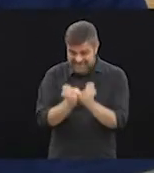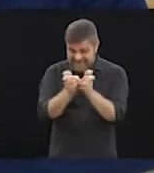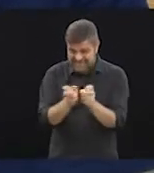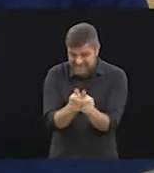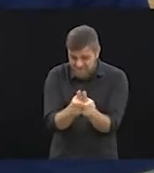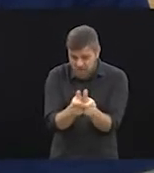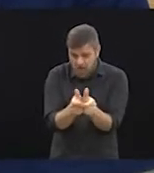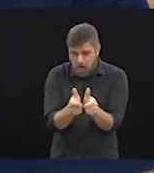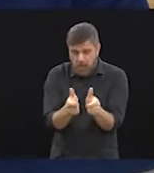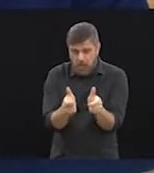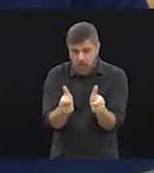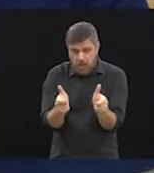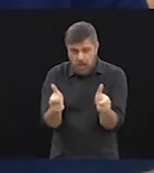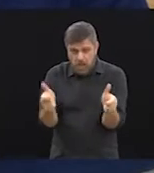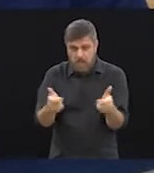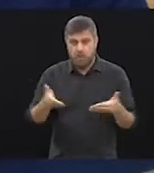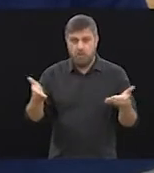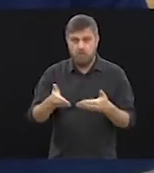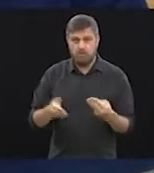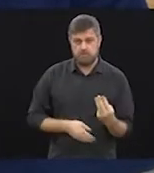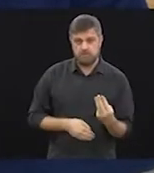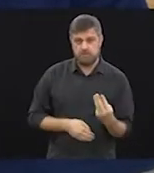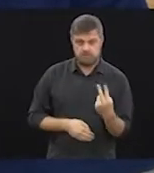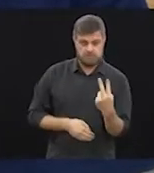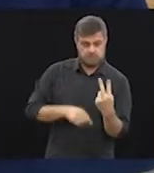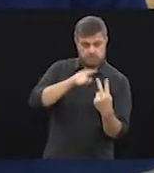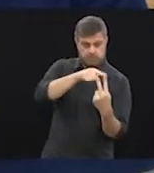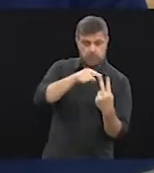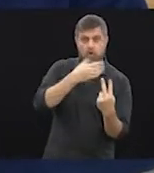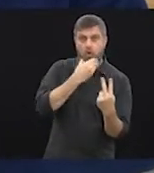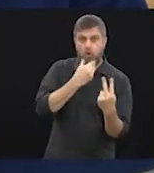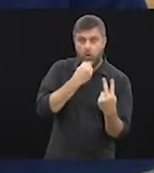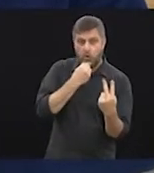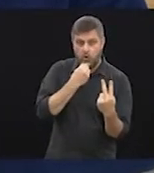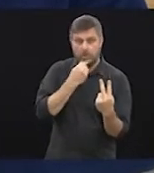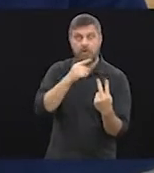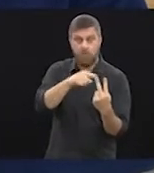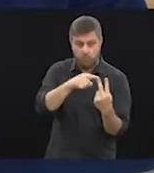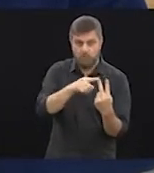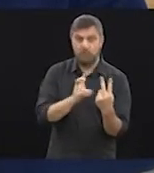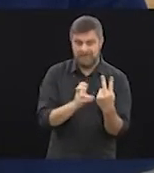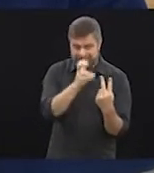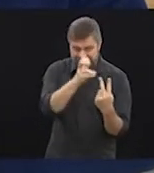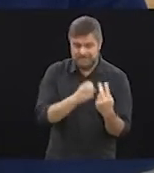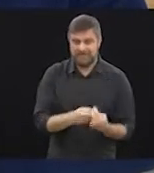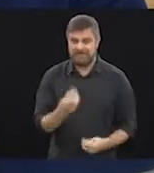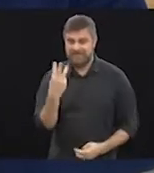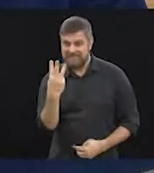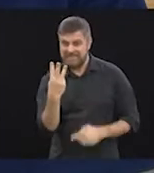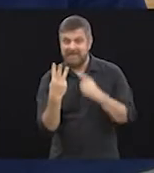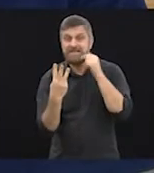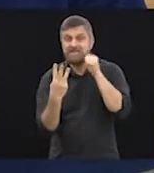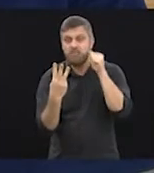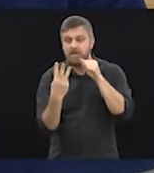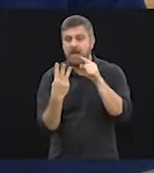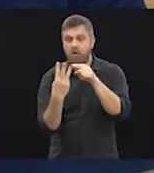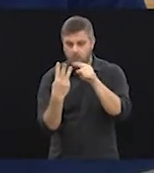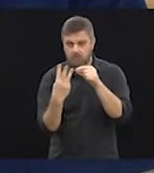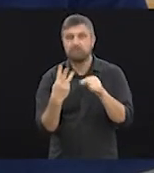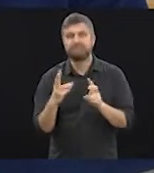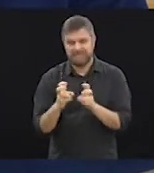crescendo. Nós temos hoje 1 em cada 2 homens e 1 em cada 3 mulheres no Brasil tem ou terão